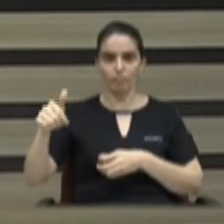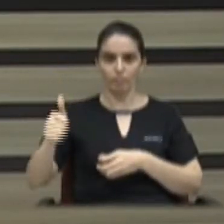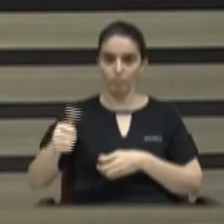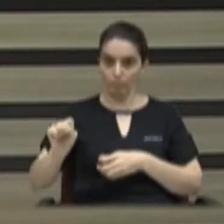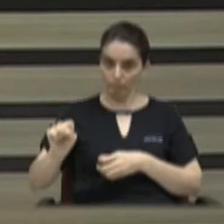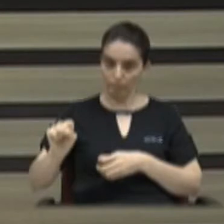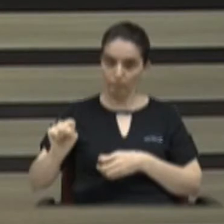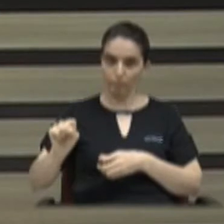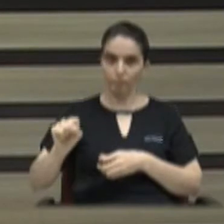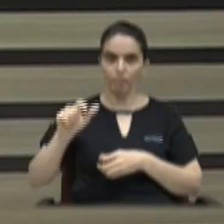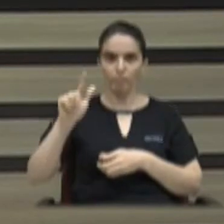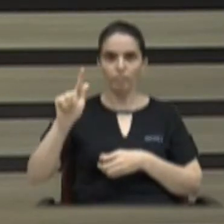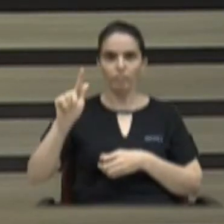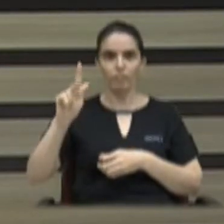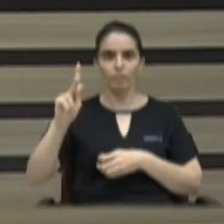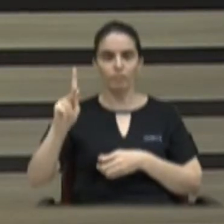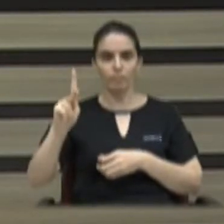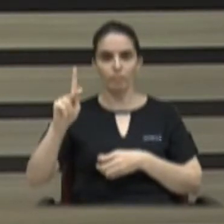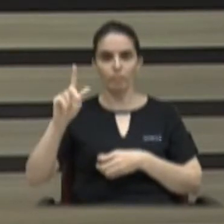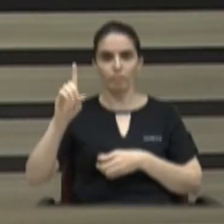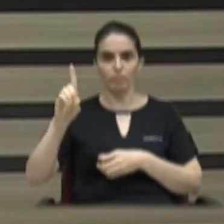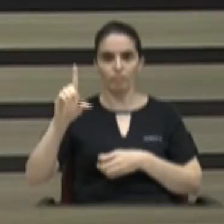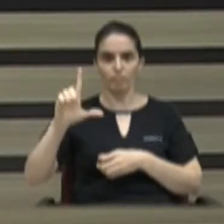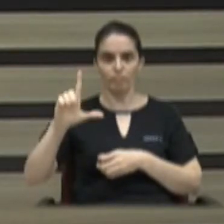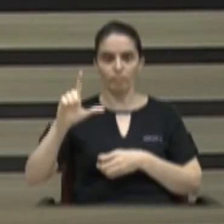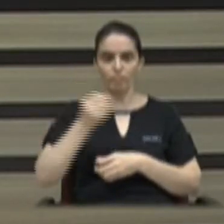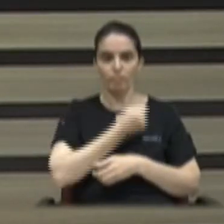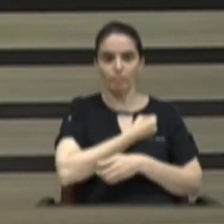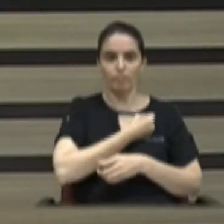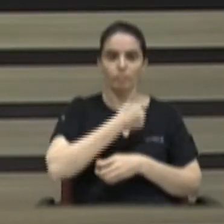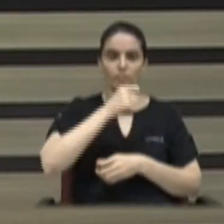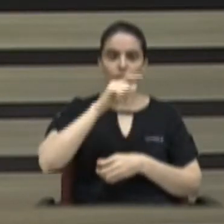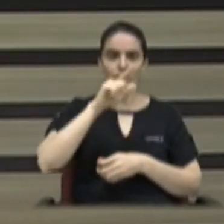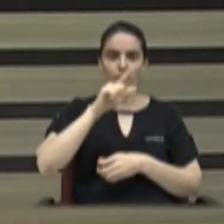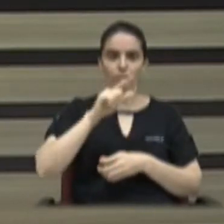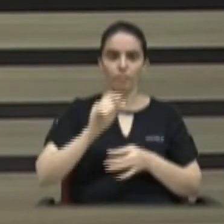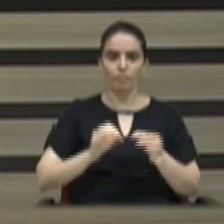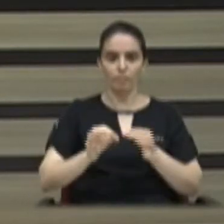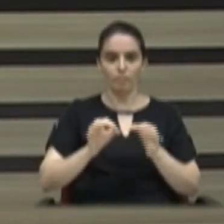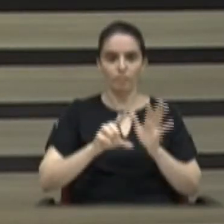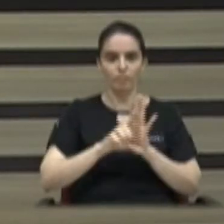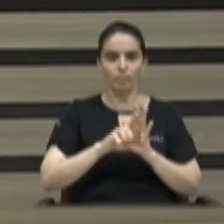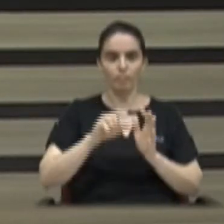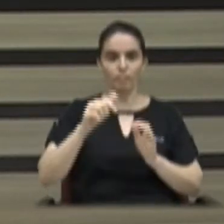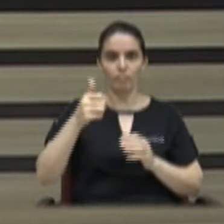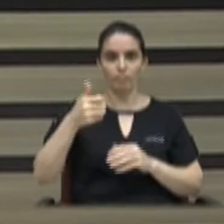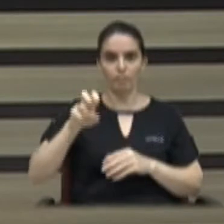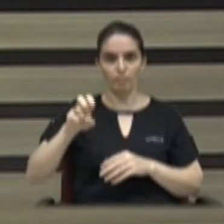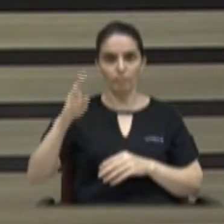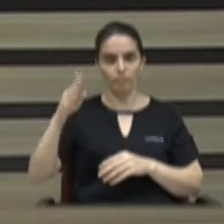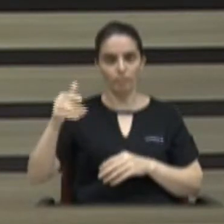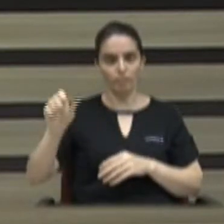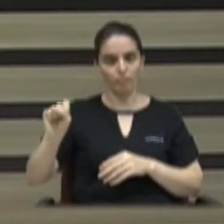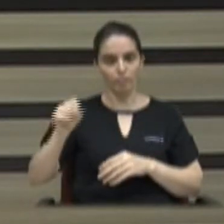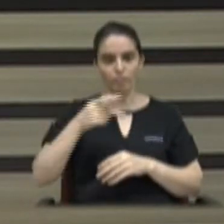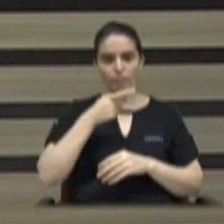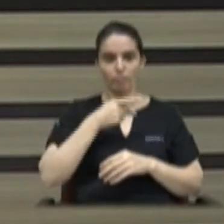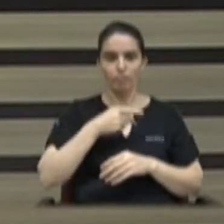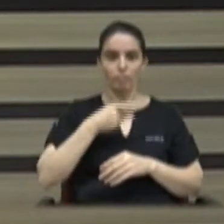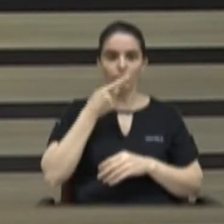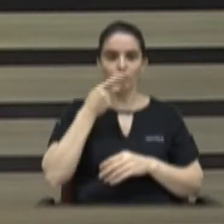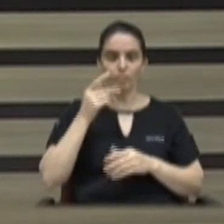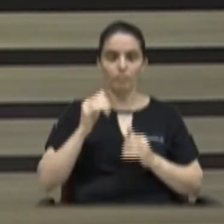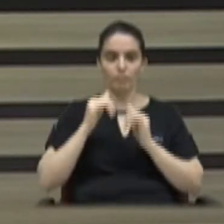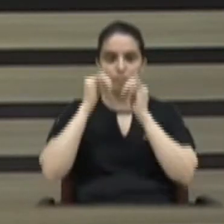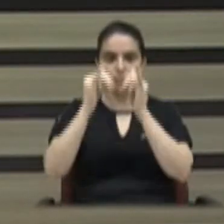022/2018, GPDL, número do projeto PL15/18, assunto que dispõe sobre o programa de